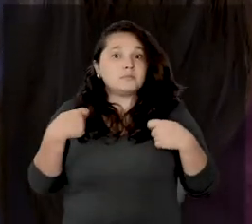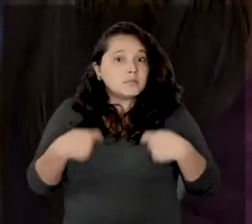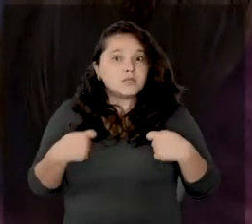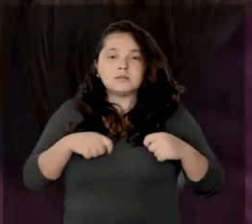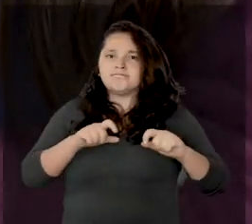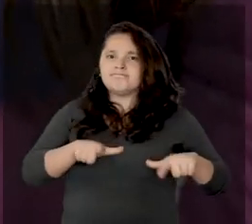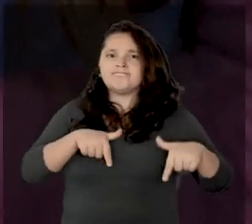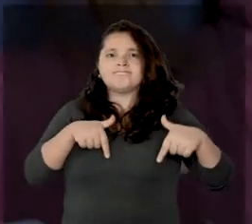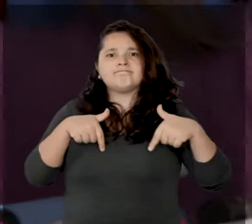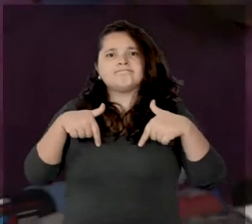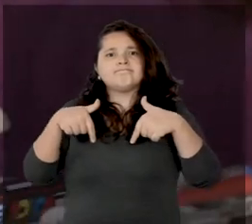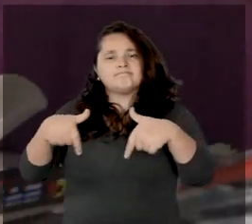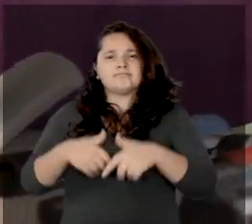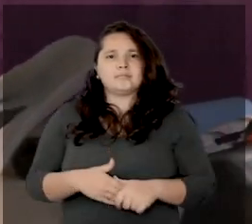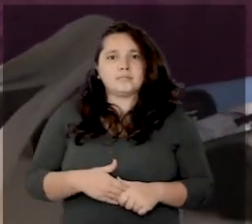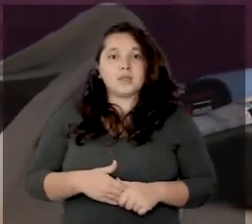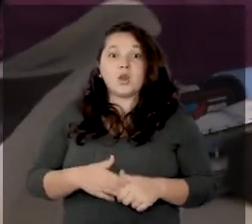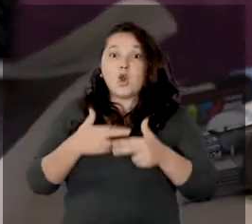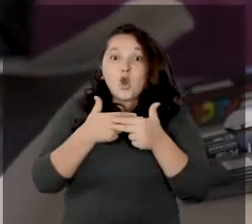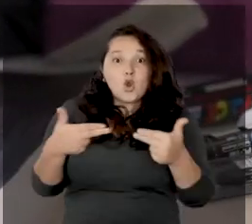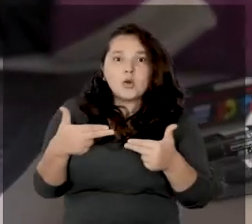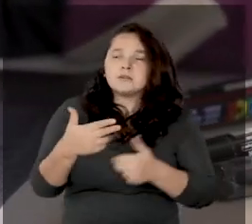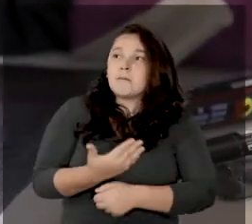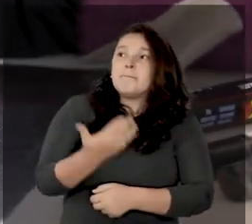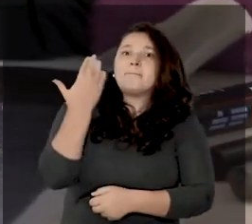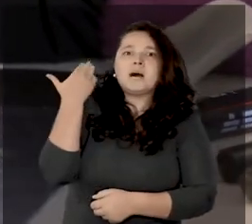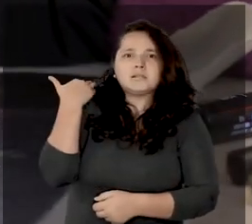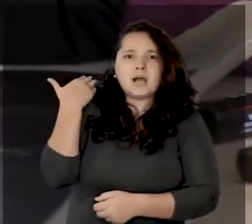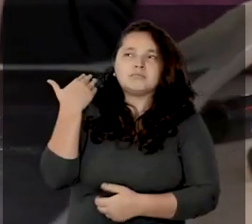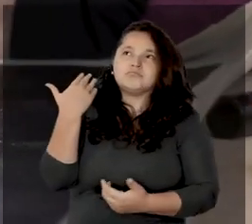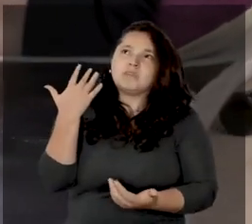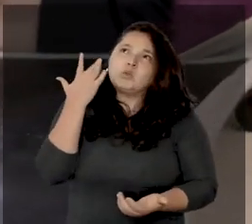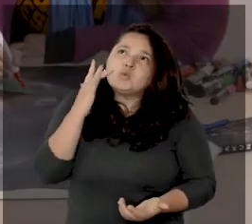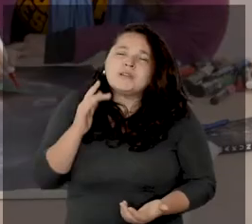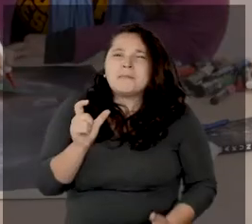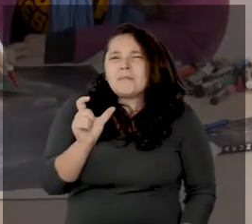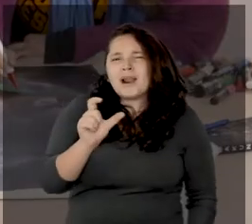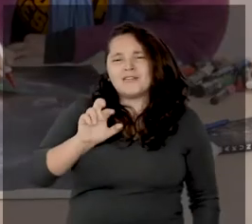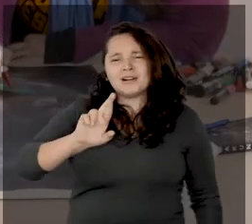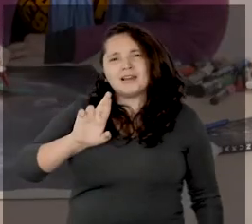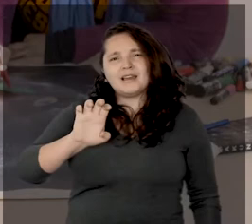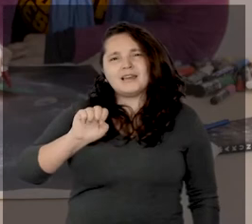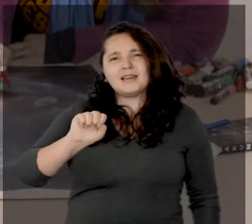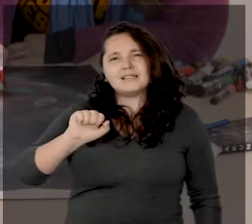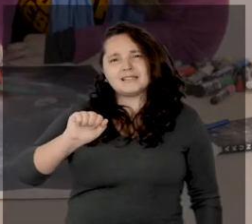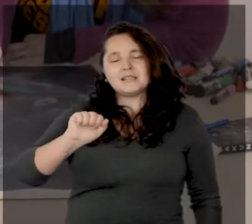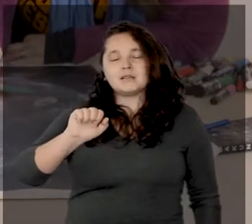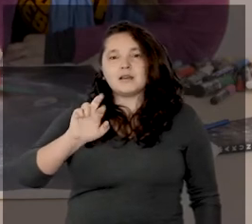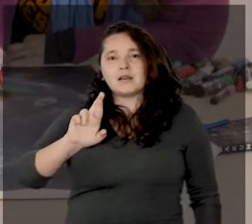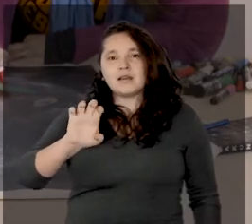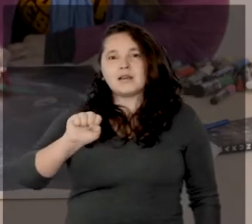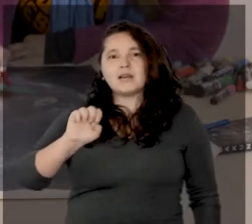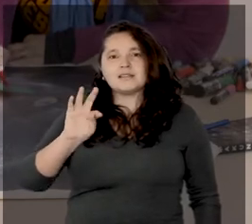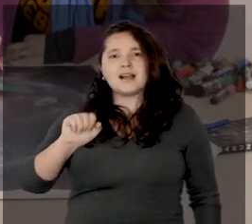muito resgate, digamos assim, não sei se resgate é uma palavra, né, meio, mas pensando. Não, resgate é uma palavra